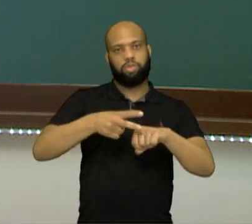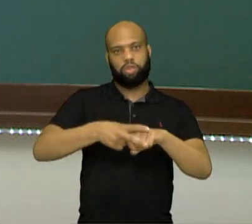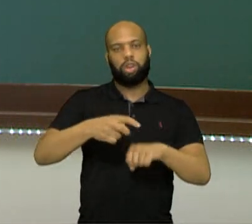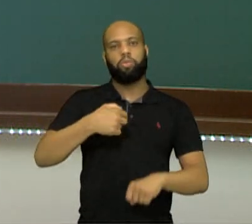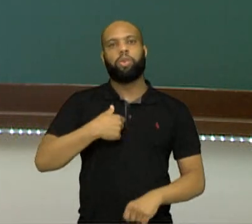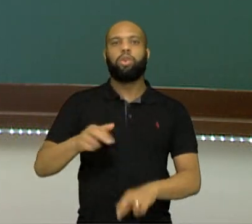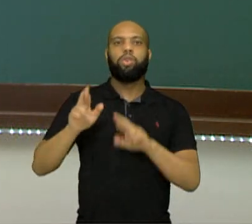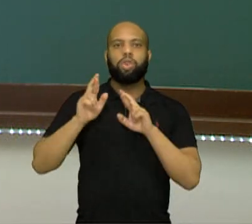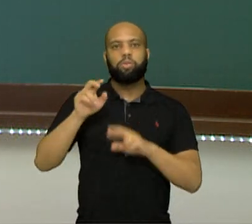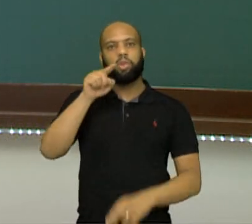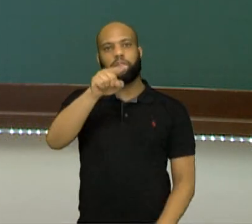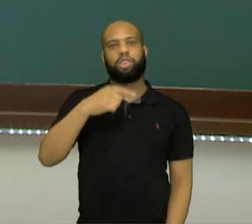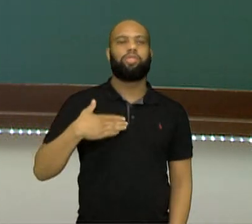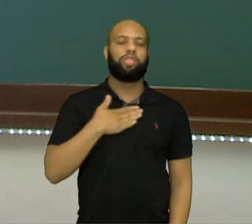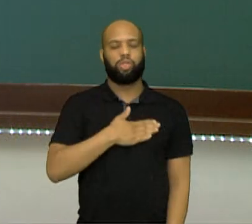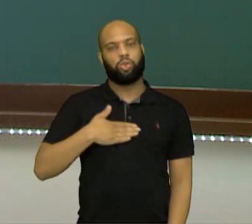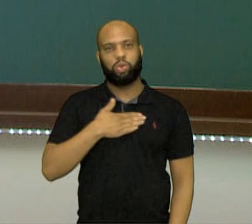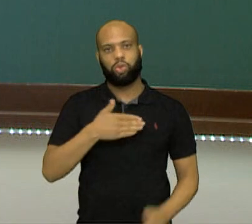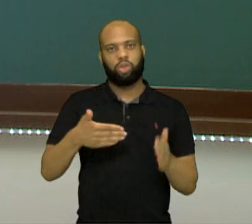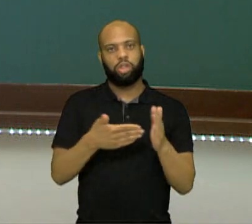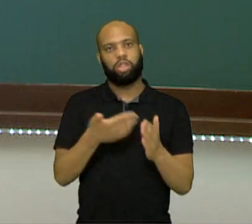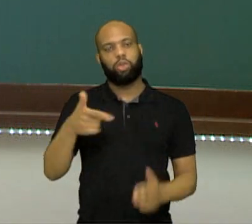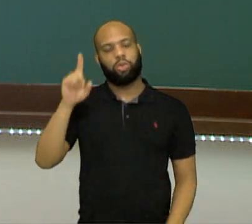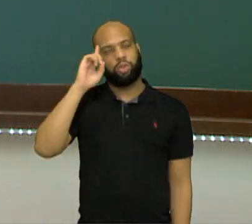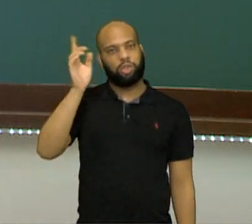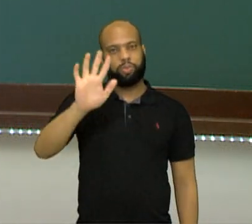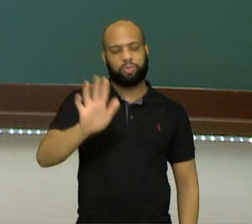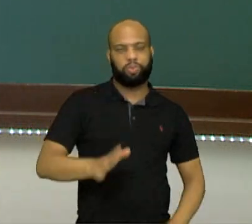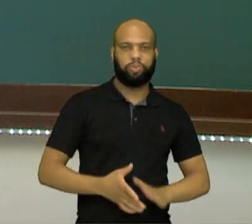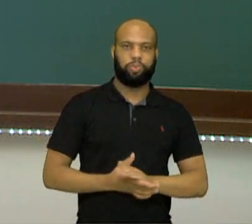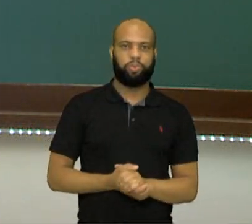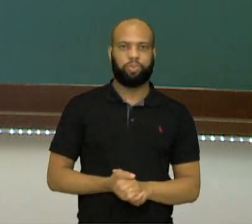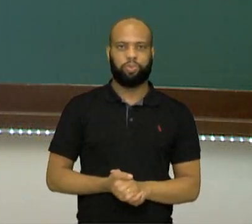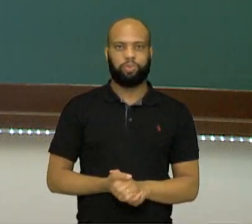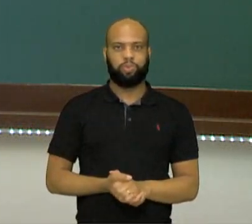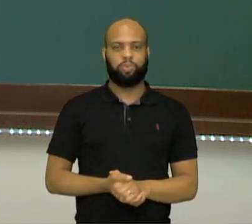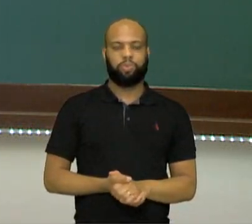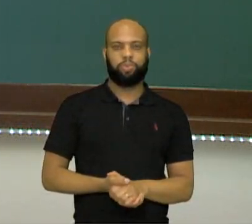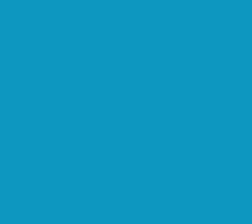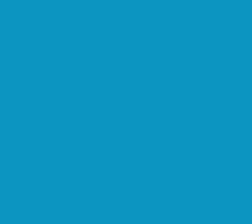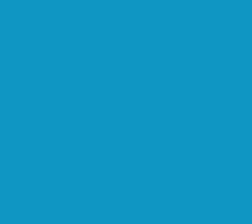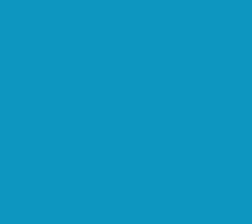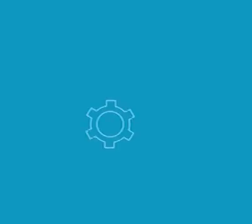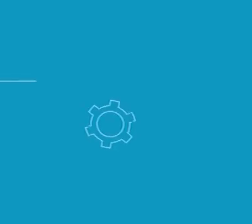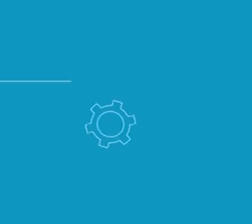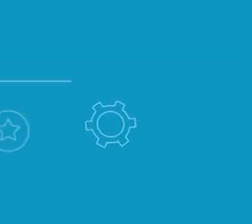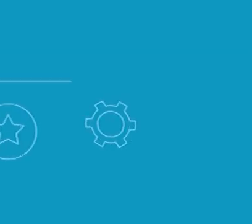sobre vozes verbais. Espero que vocês tenham gostado. Até breve!